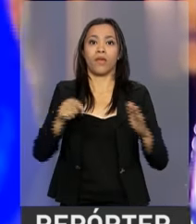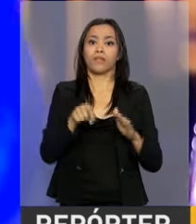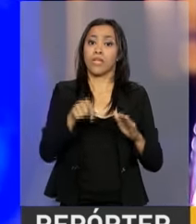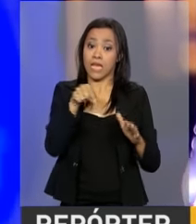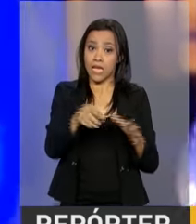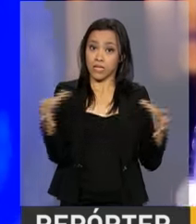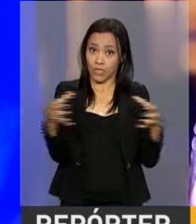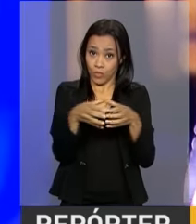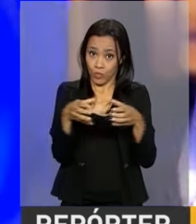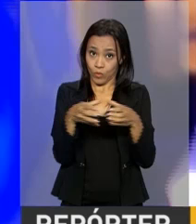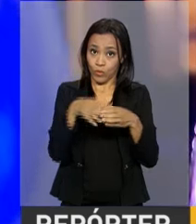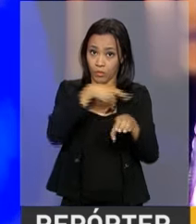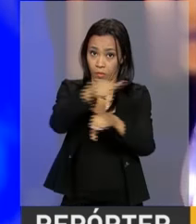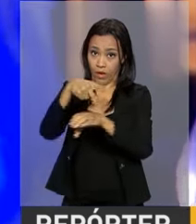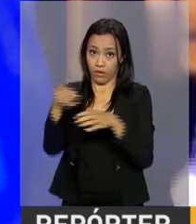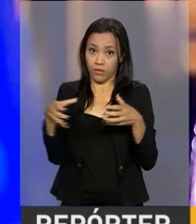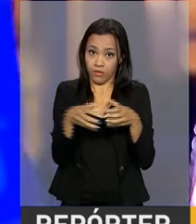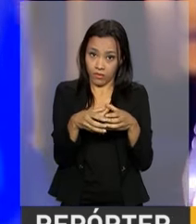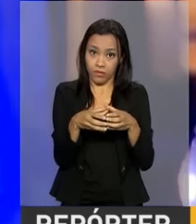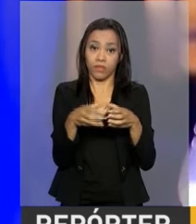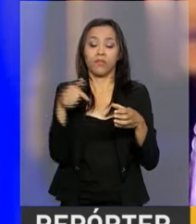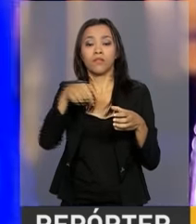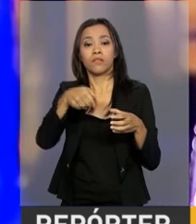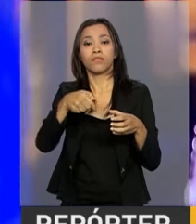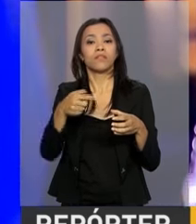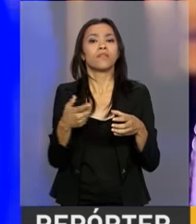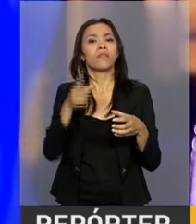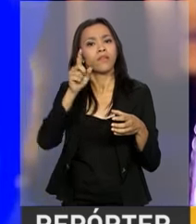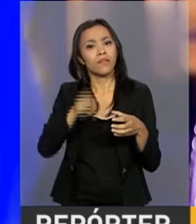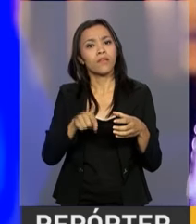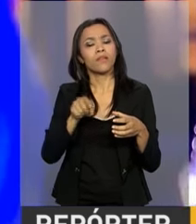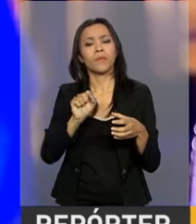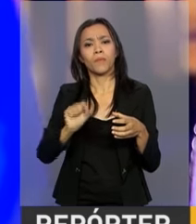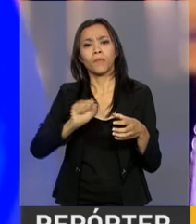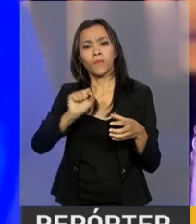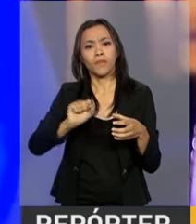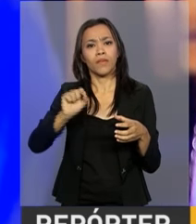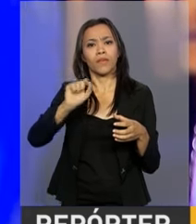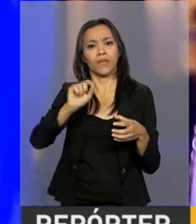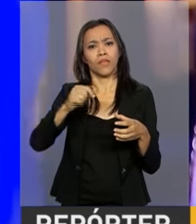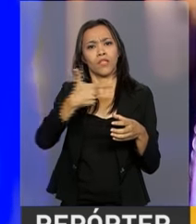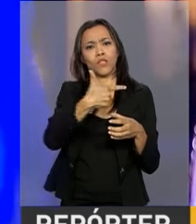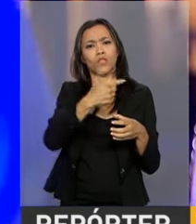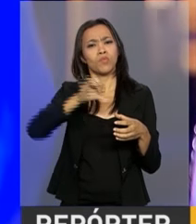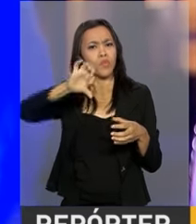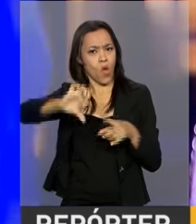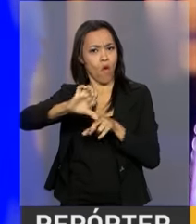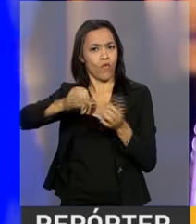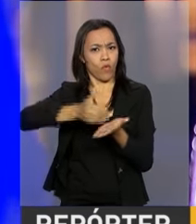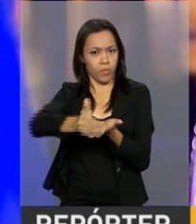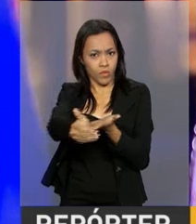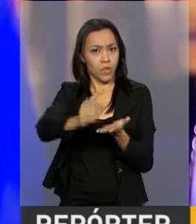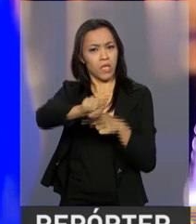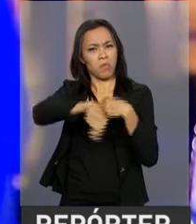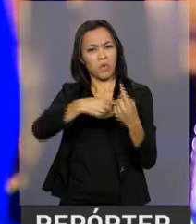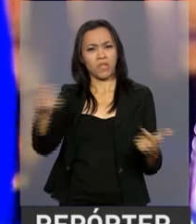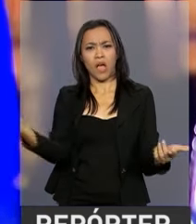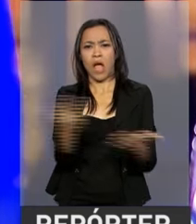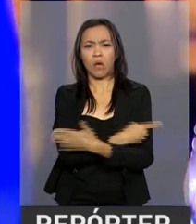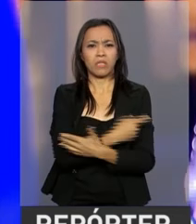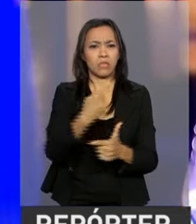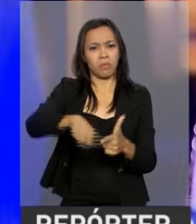BRICS, eles começaram a se reunir aí em nível de cúpula, quer dizer, em nível presidencial, a partir do ano de 2009, logo depois da crise financeira